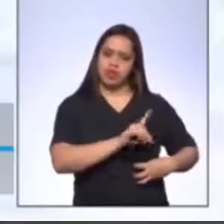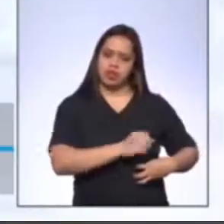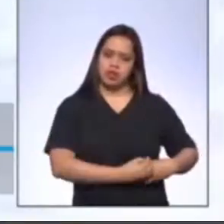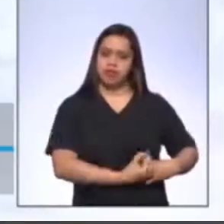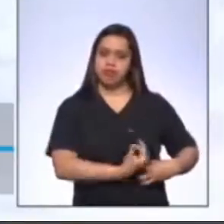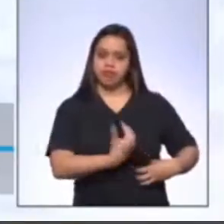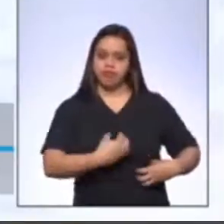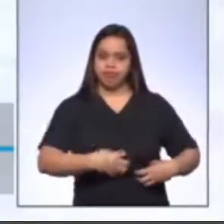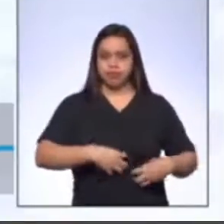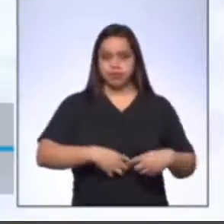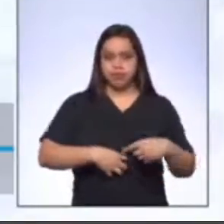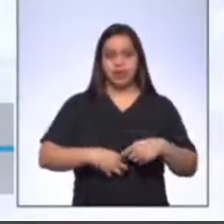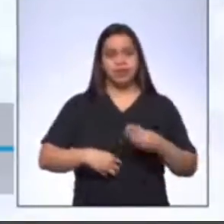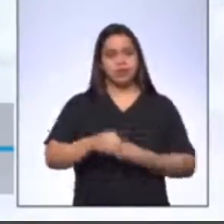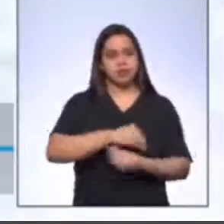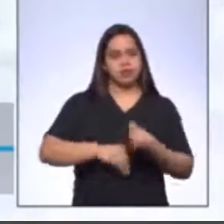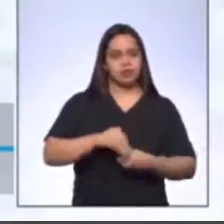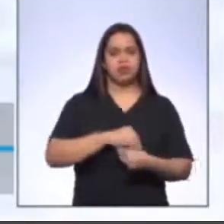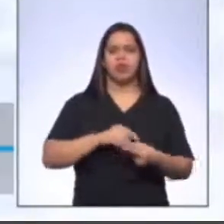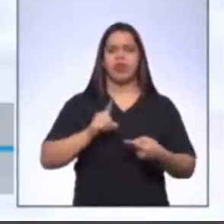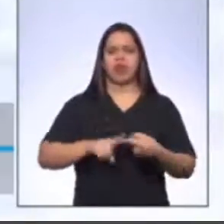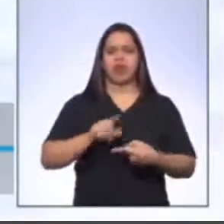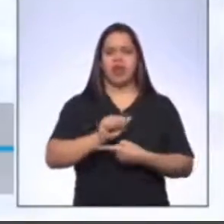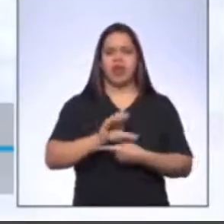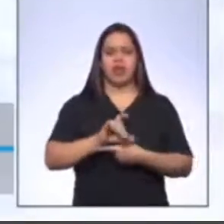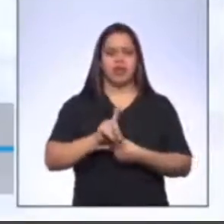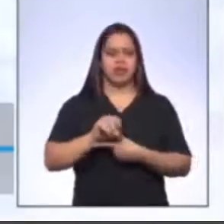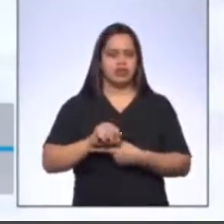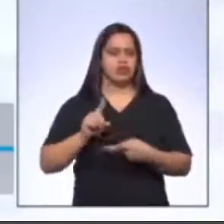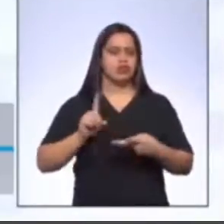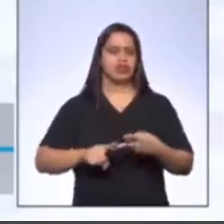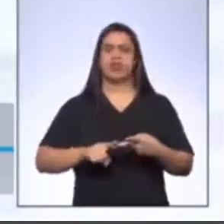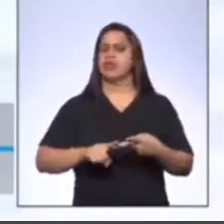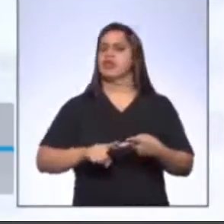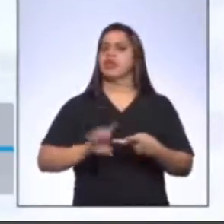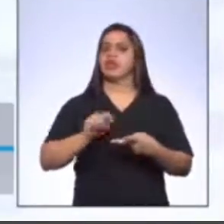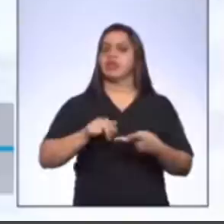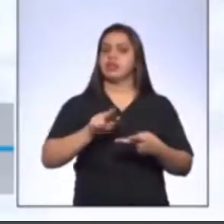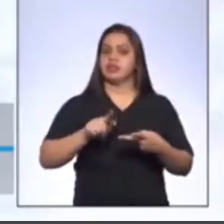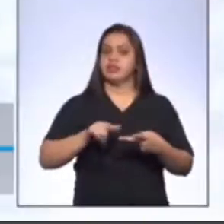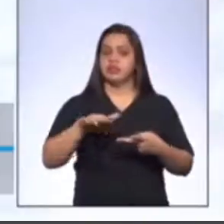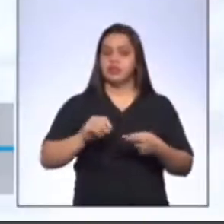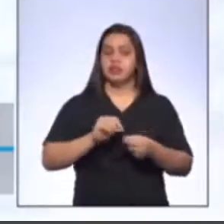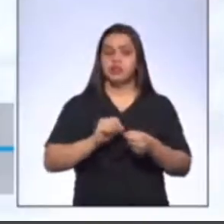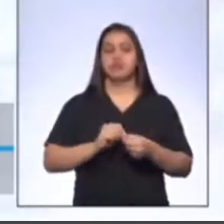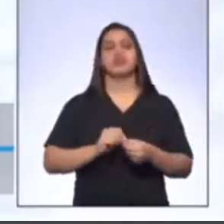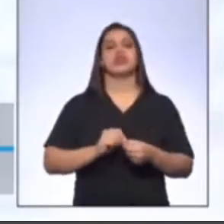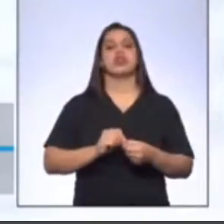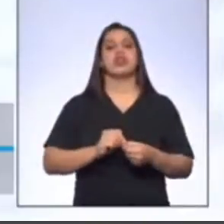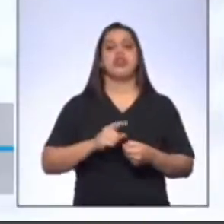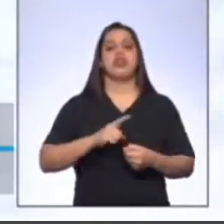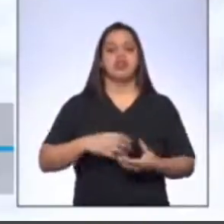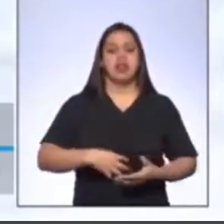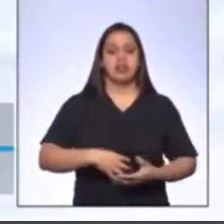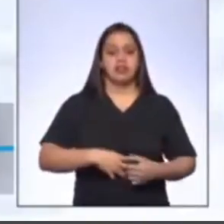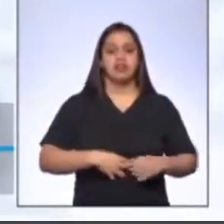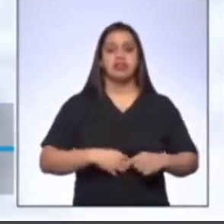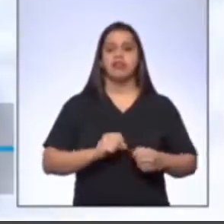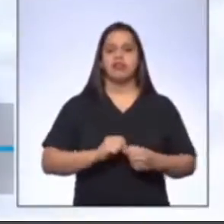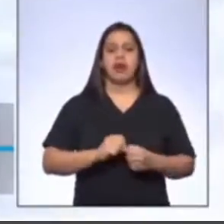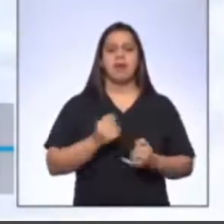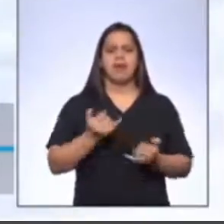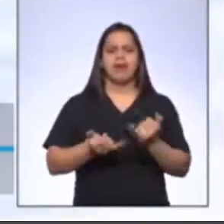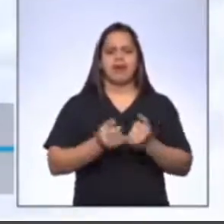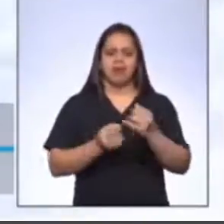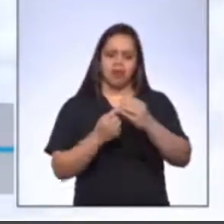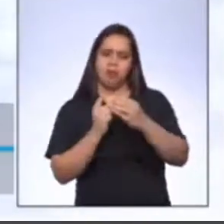no estômago vai ter outras enzimas vai ter ácido clorídrico vai ter um monte de coisa lá e aí isso vai ficar batendo no seu estômago como se fosse